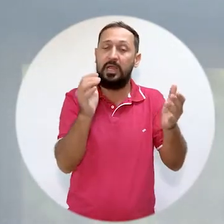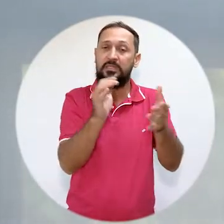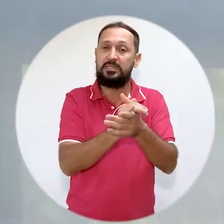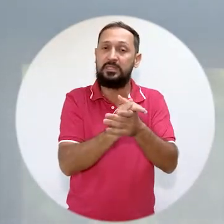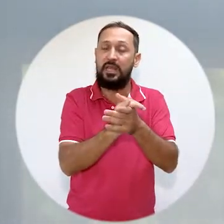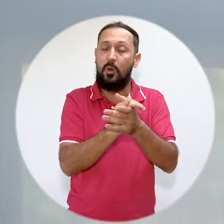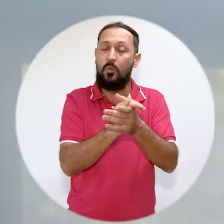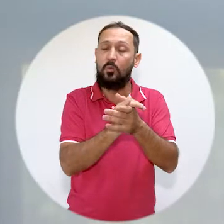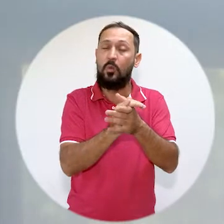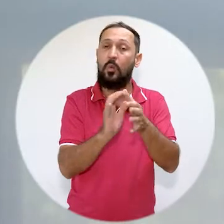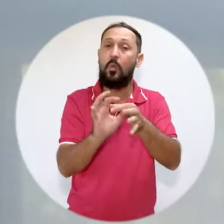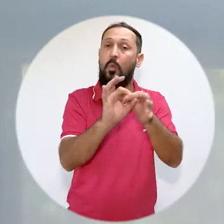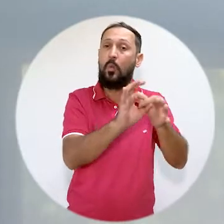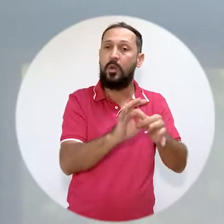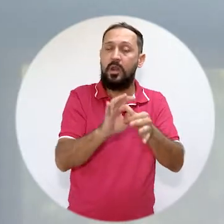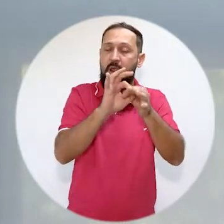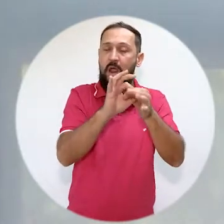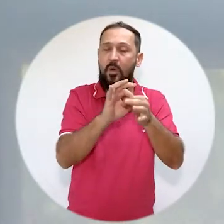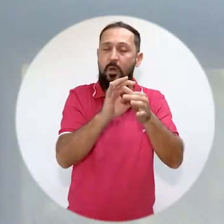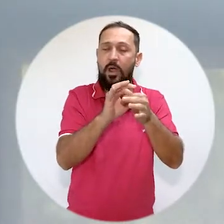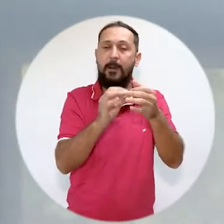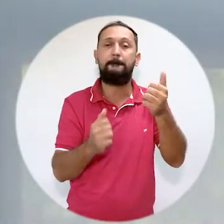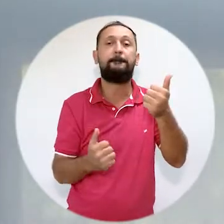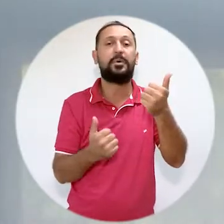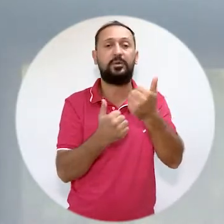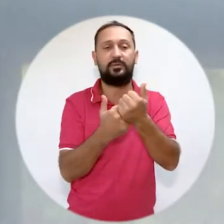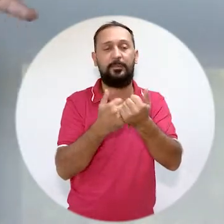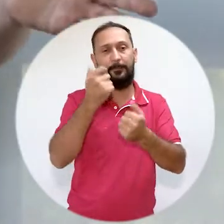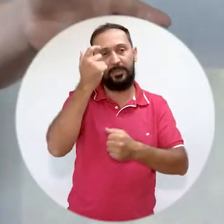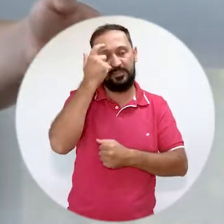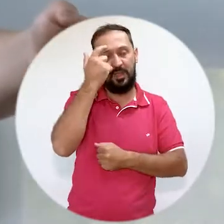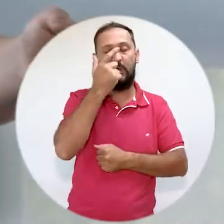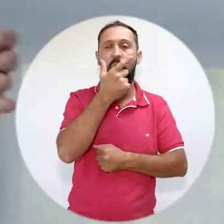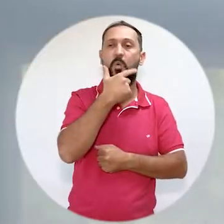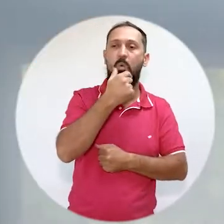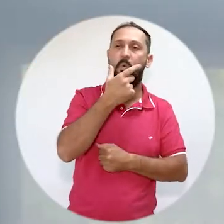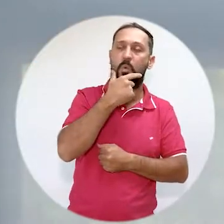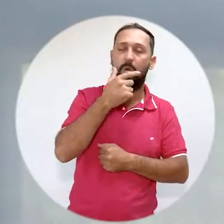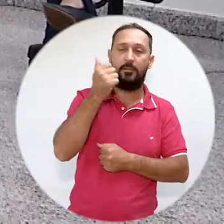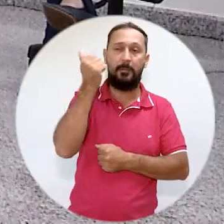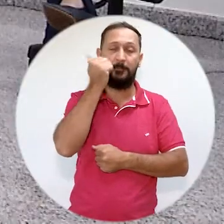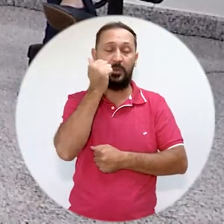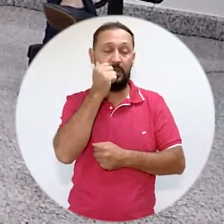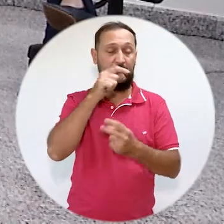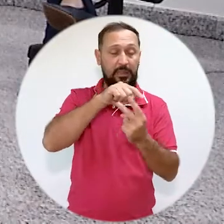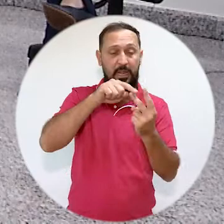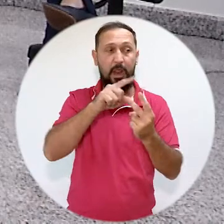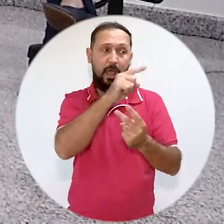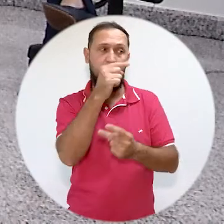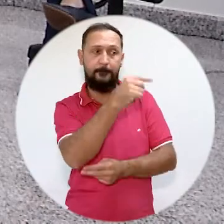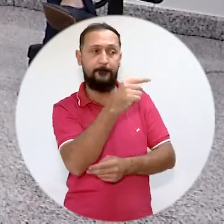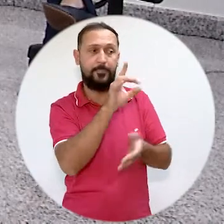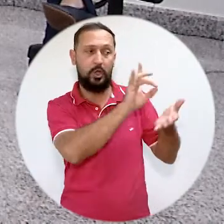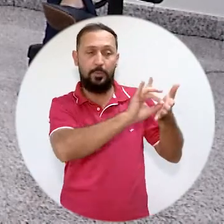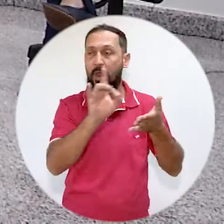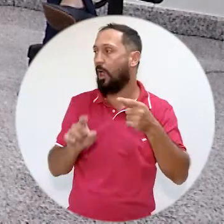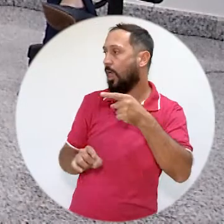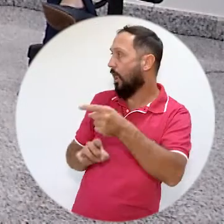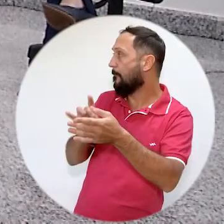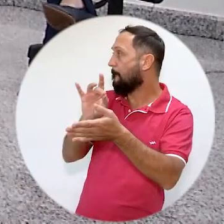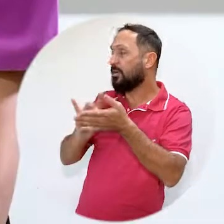né, e resiliência, apoiar um ao outro. Não achar que o marido ou a mulher é o inimigo nessa situação, ele é o amigo que